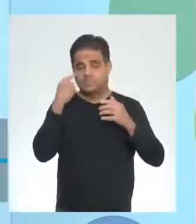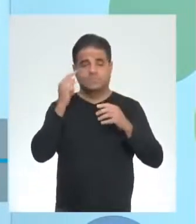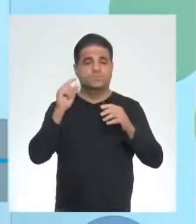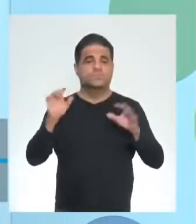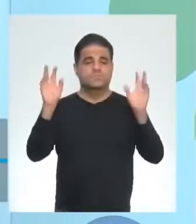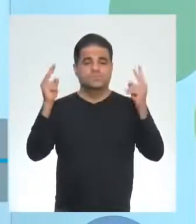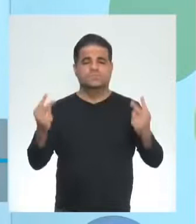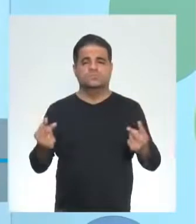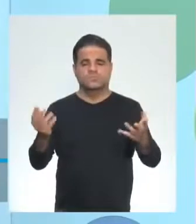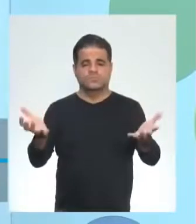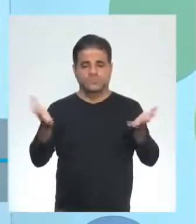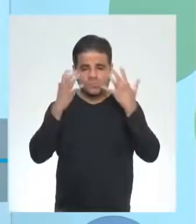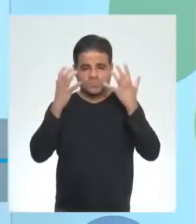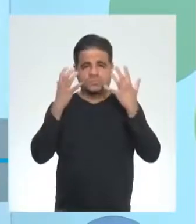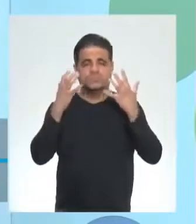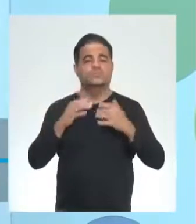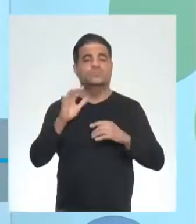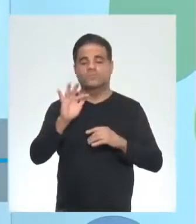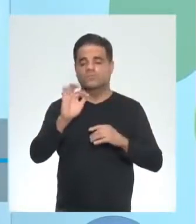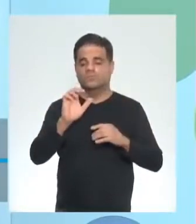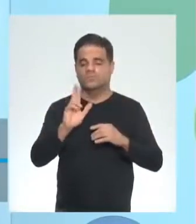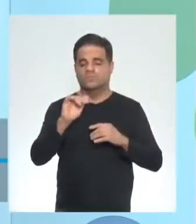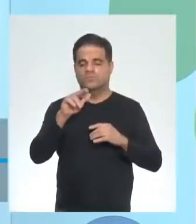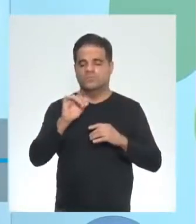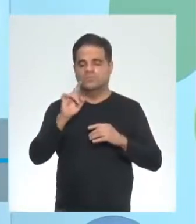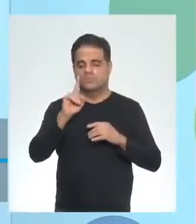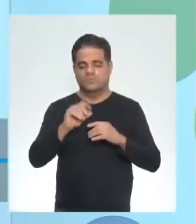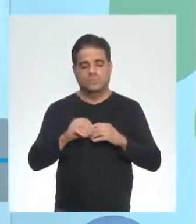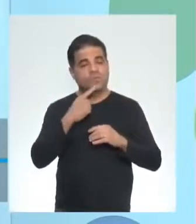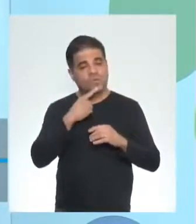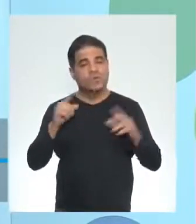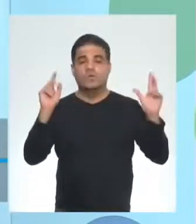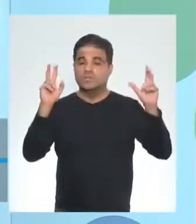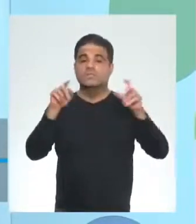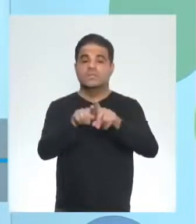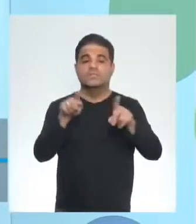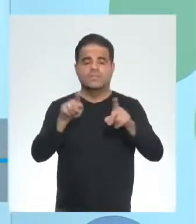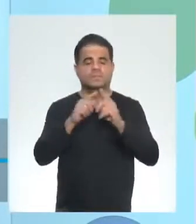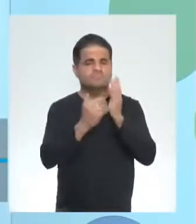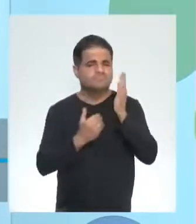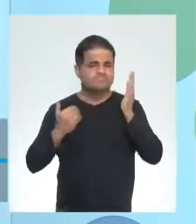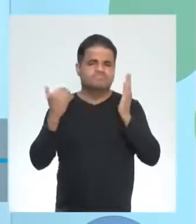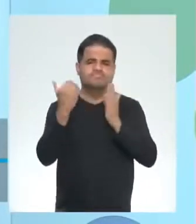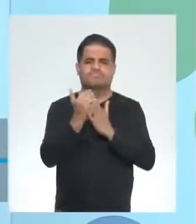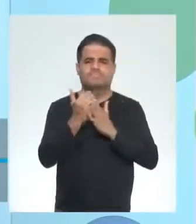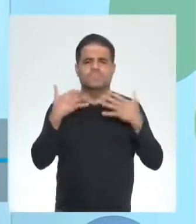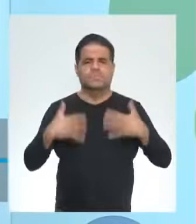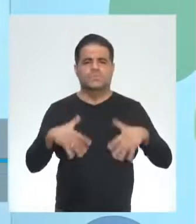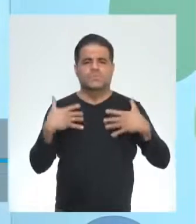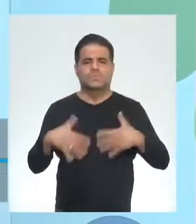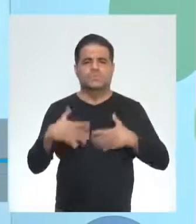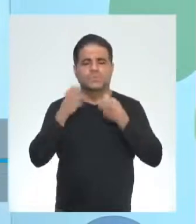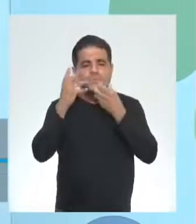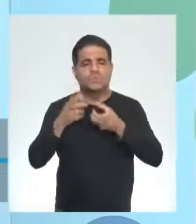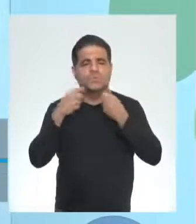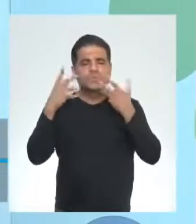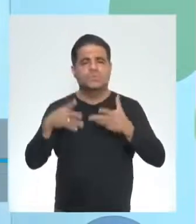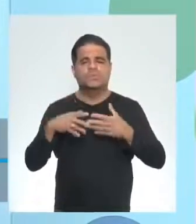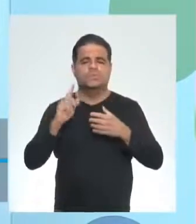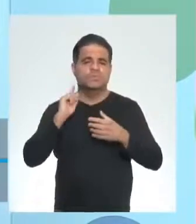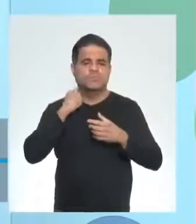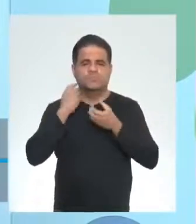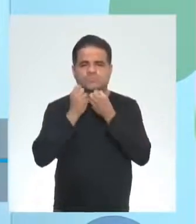Luiz Fernando falando com a gente aqui, essa questão do excesso de informação, né? Que é a